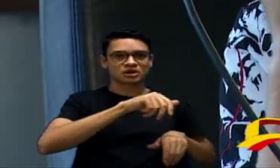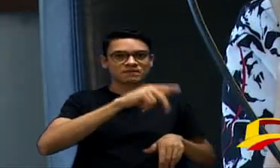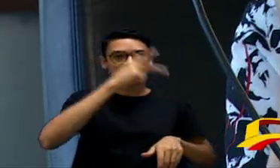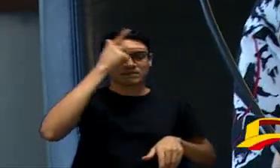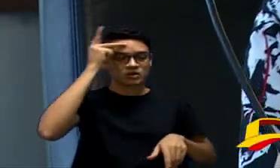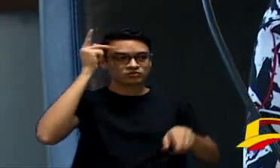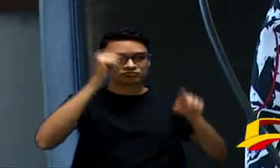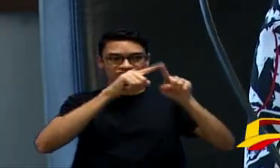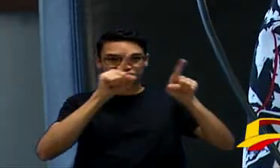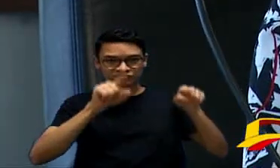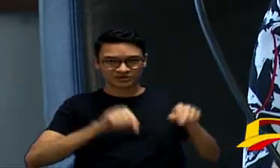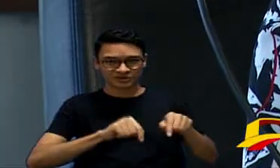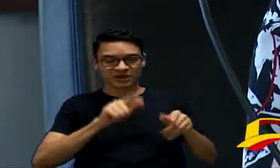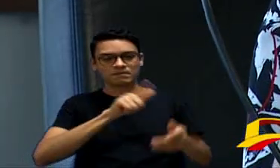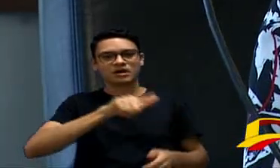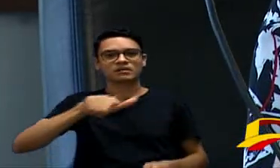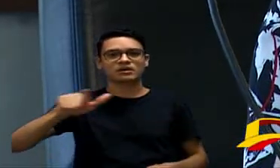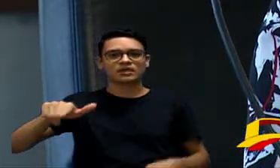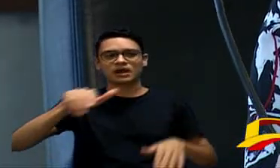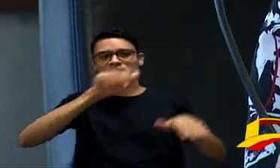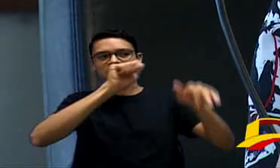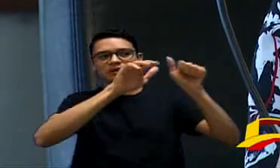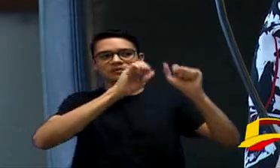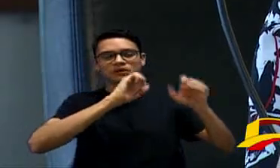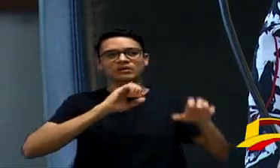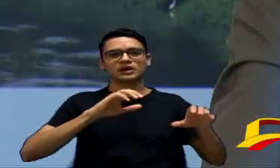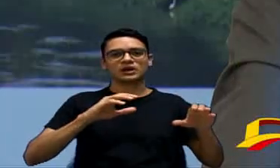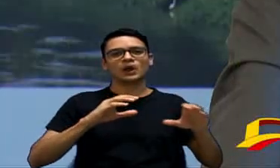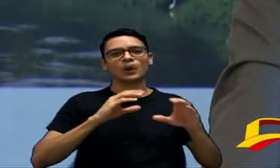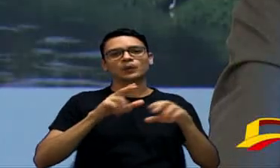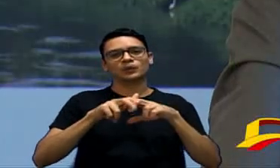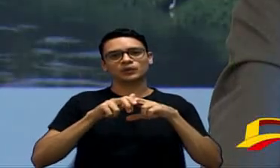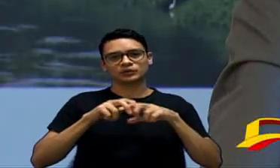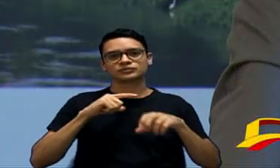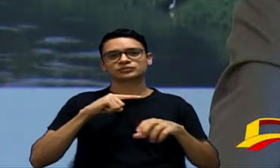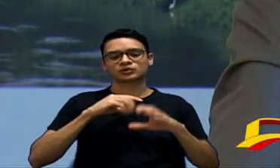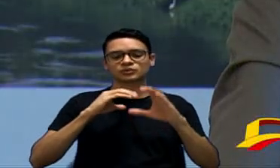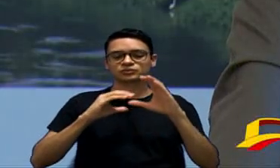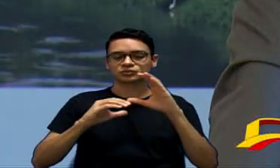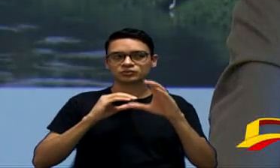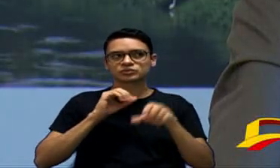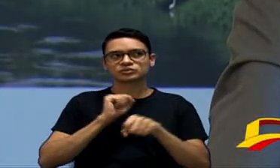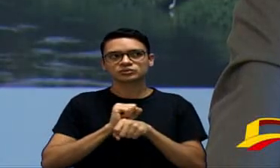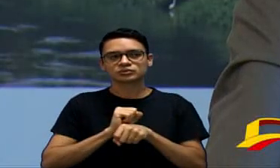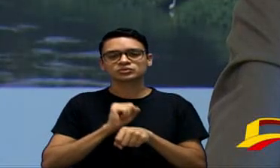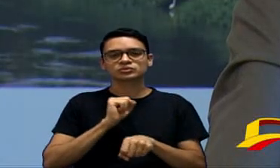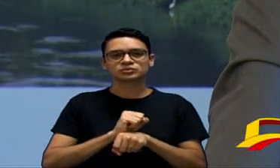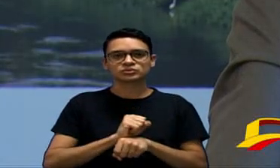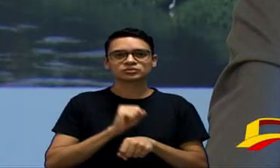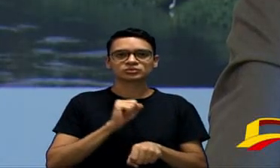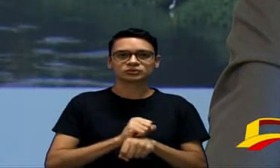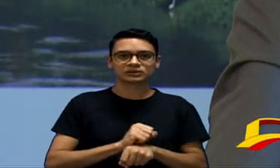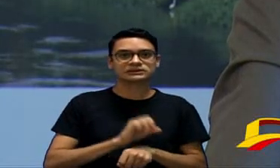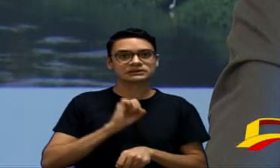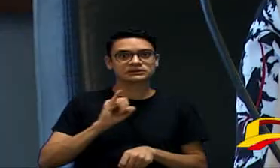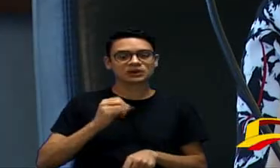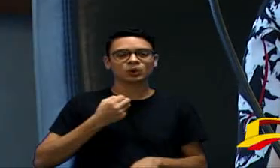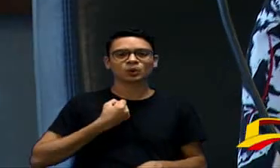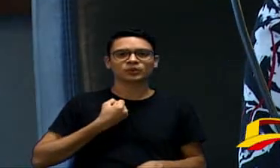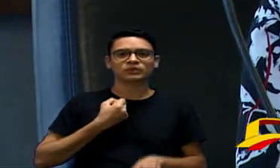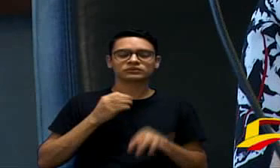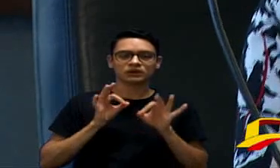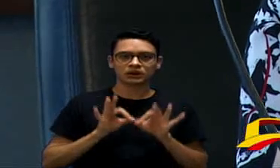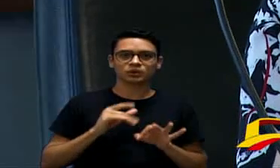aguarda o nosso concurso. Sim, o concurso da Guarda Civil Municipal. Se tem o número exato, né?